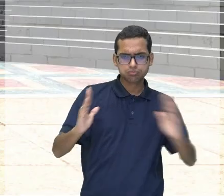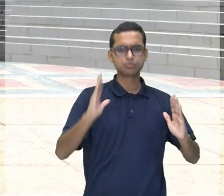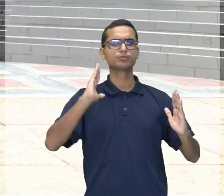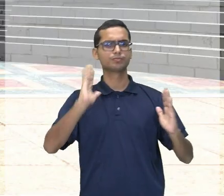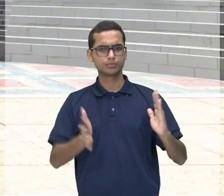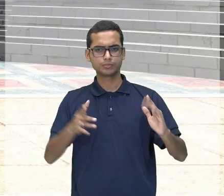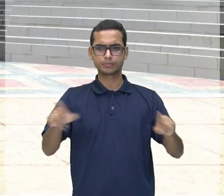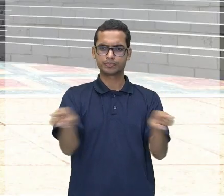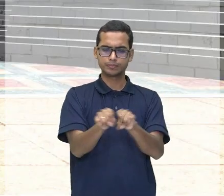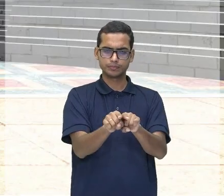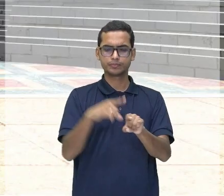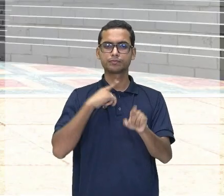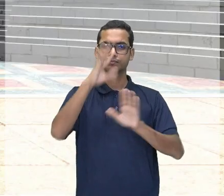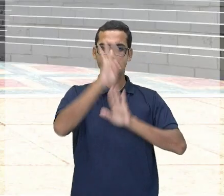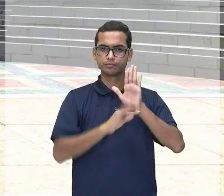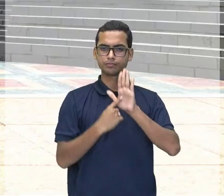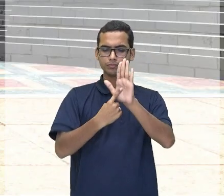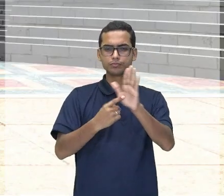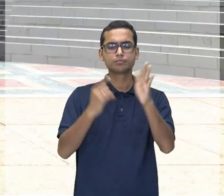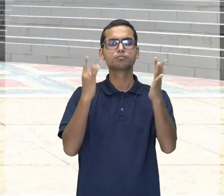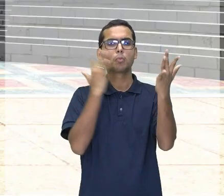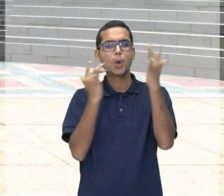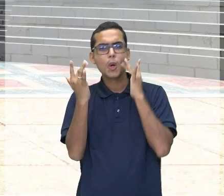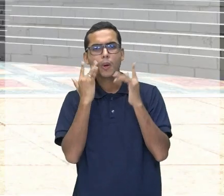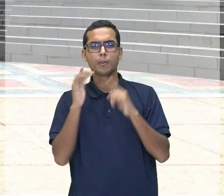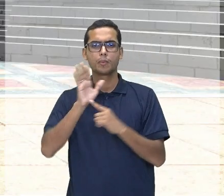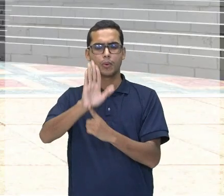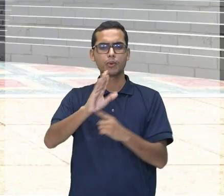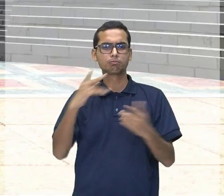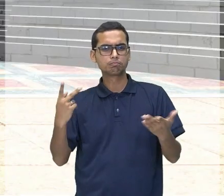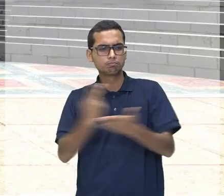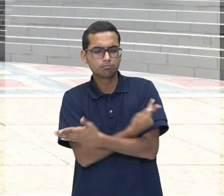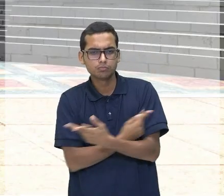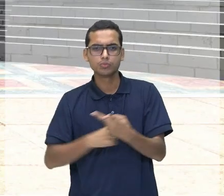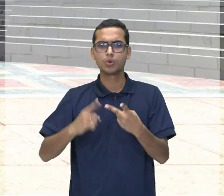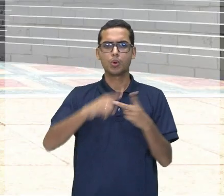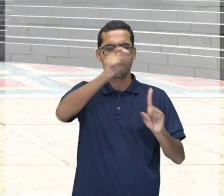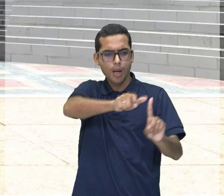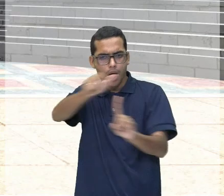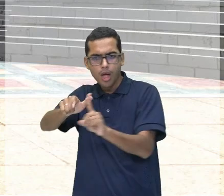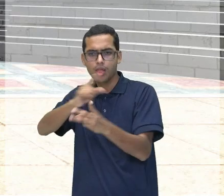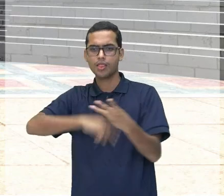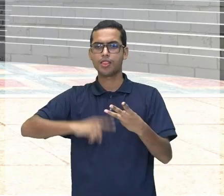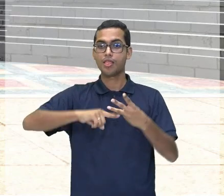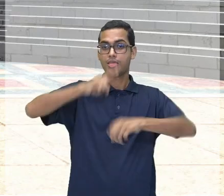narrativa e no texto teatral nós vamos ter os fatos, os personagens, o tempo e o